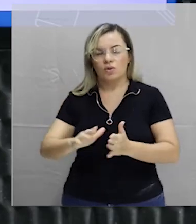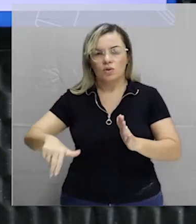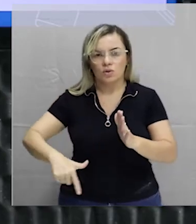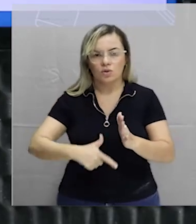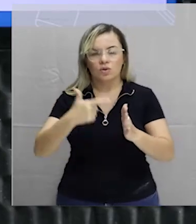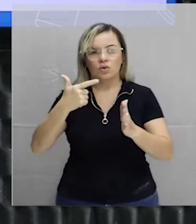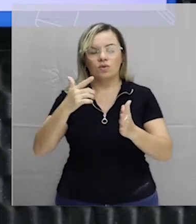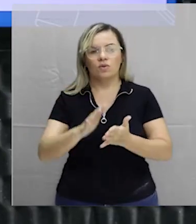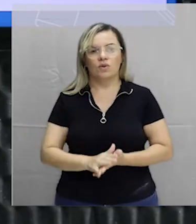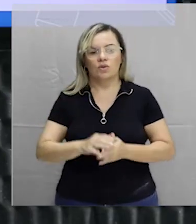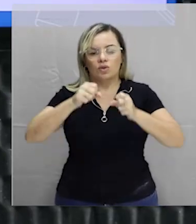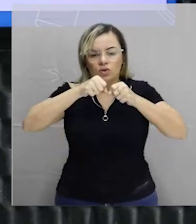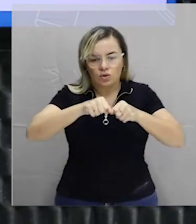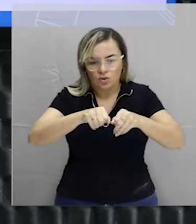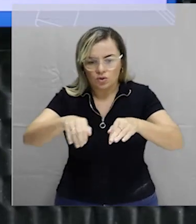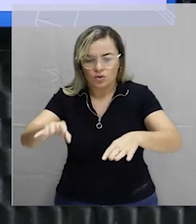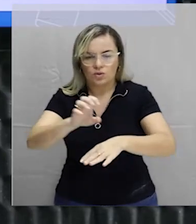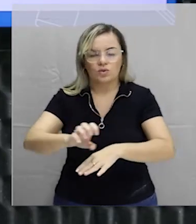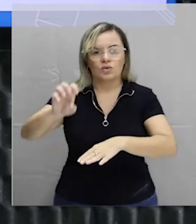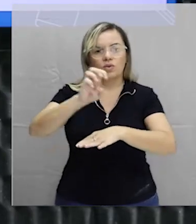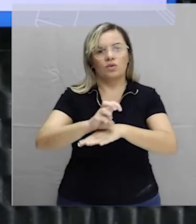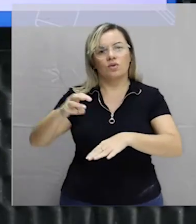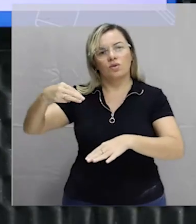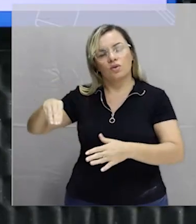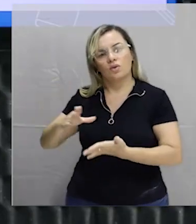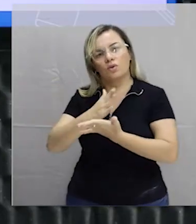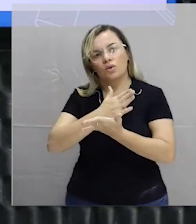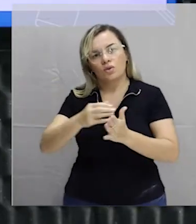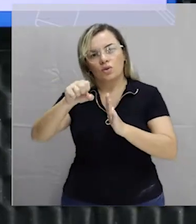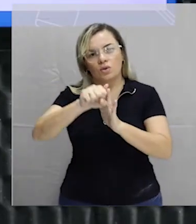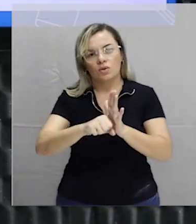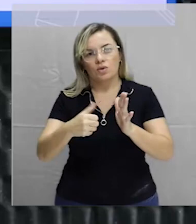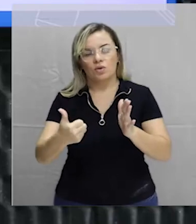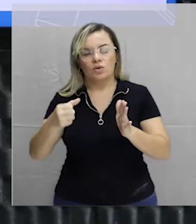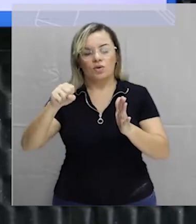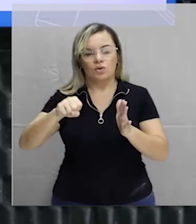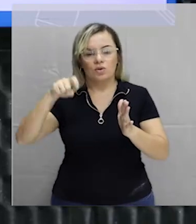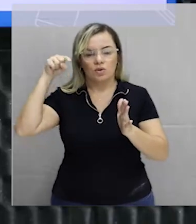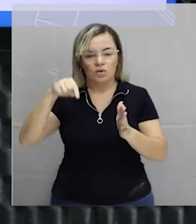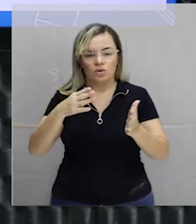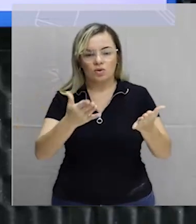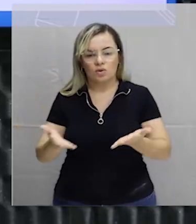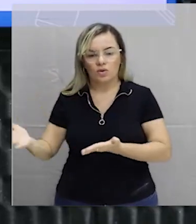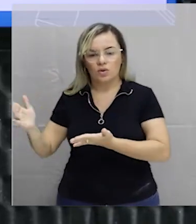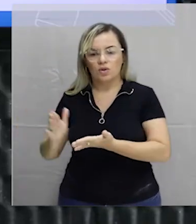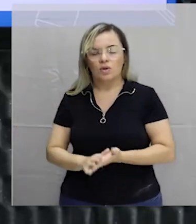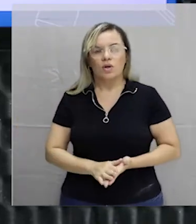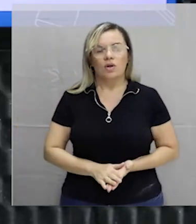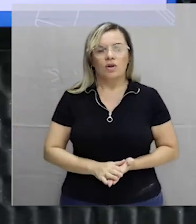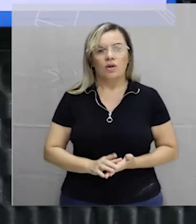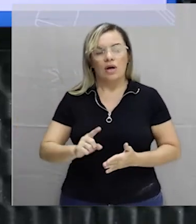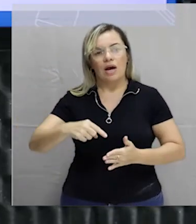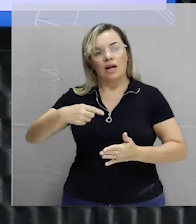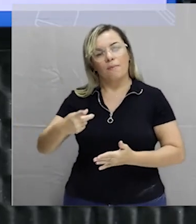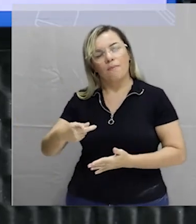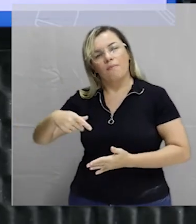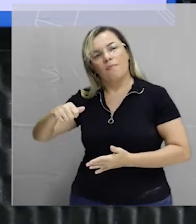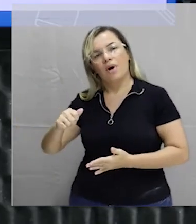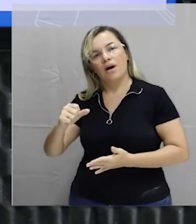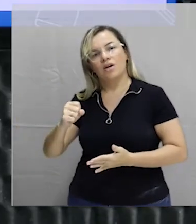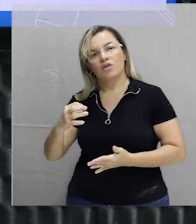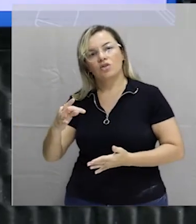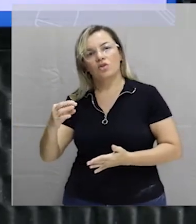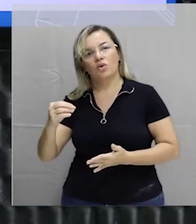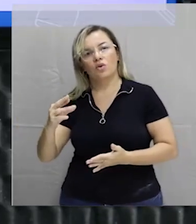frente de colonização. No começo do século XVIII, nós teremos uma frente chamada pastoril. A